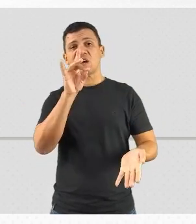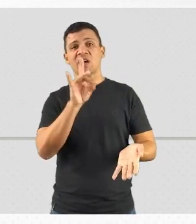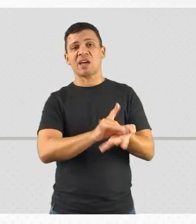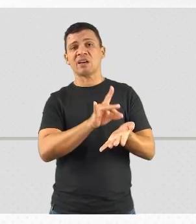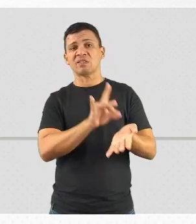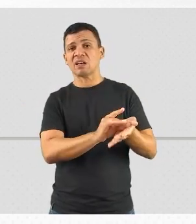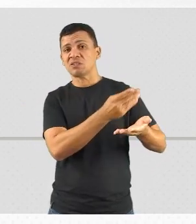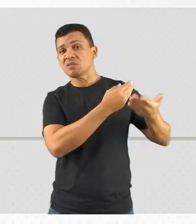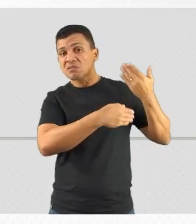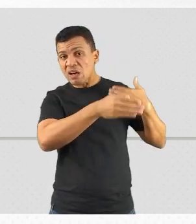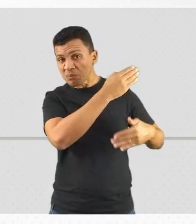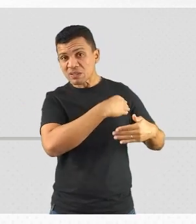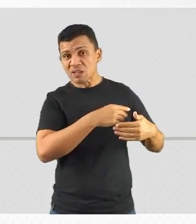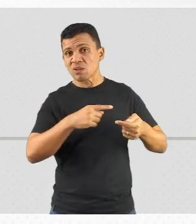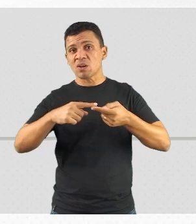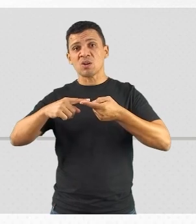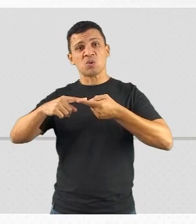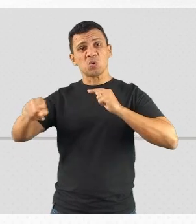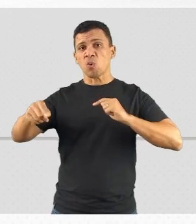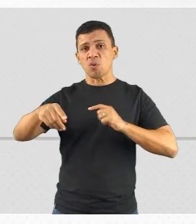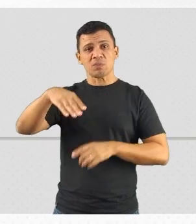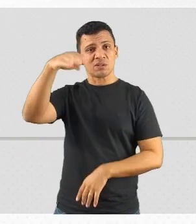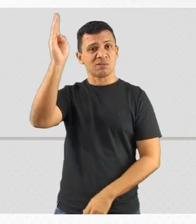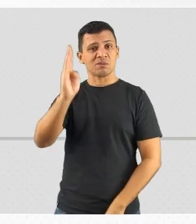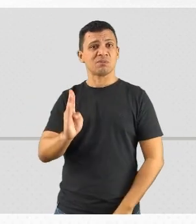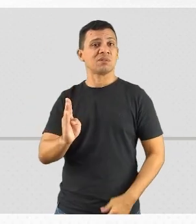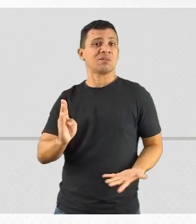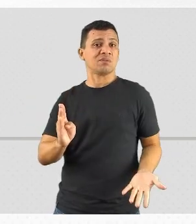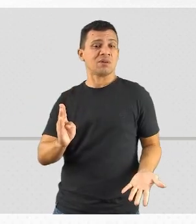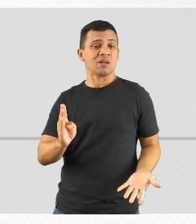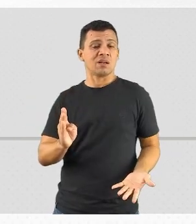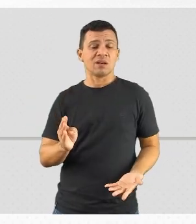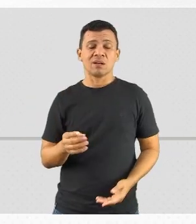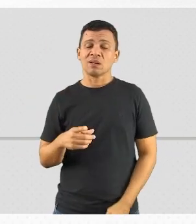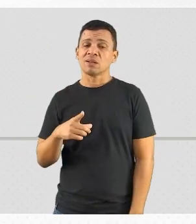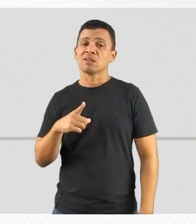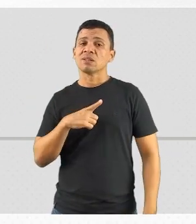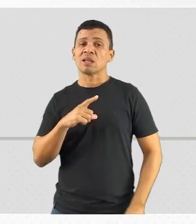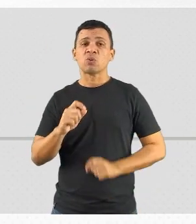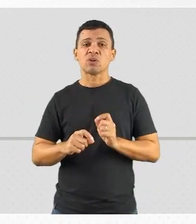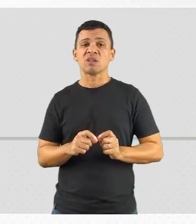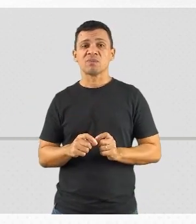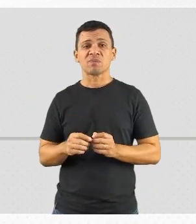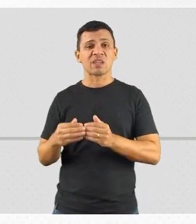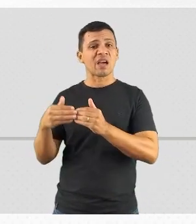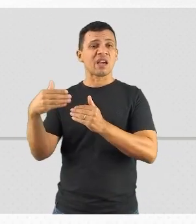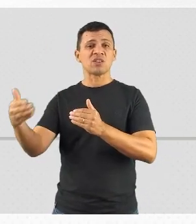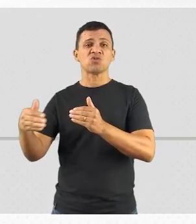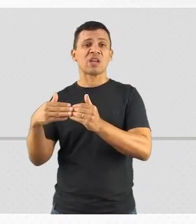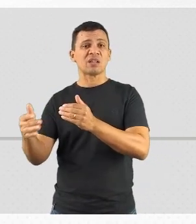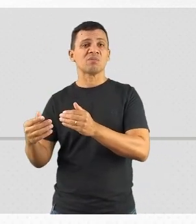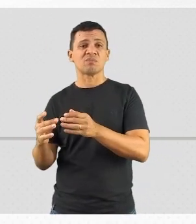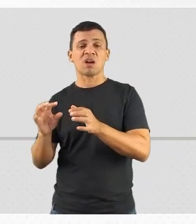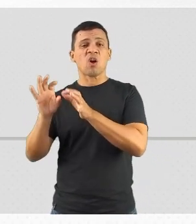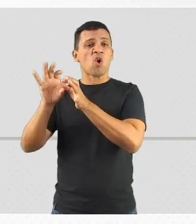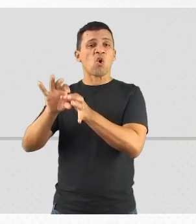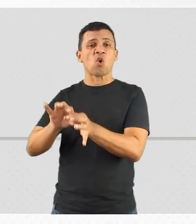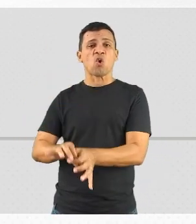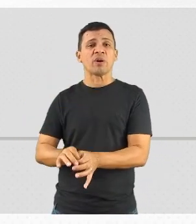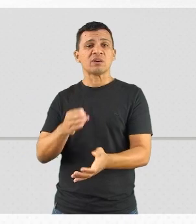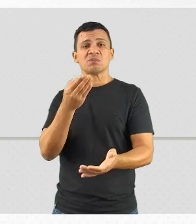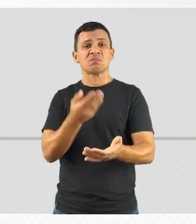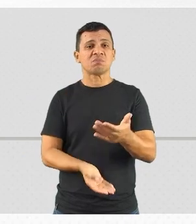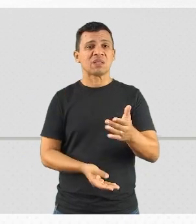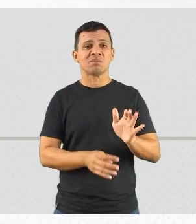que não faz parte da realidade brasileira, esse elemento externo não vai estar coerente com a minha produção textual. Então,